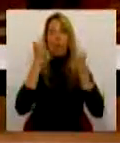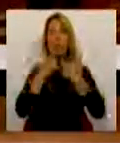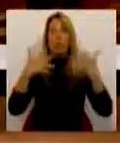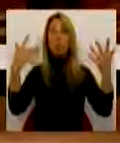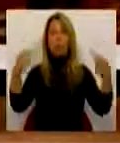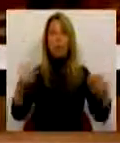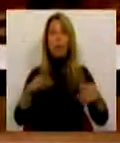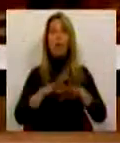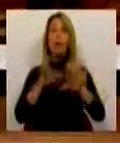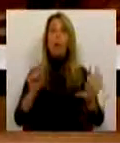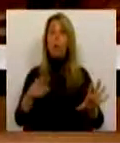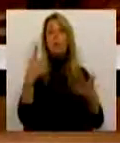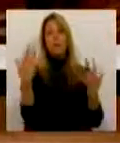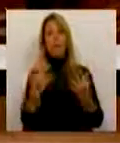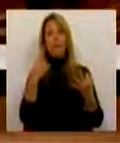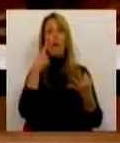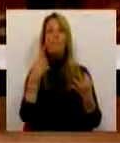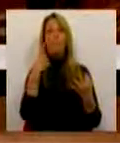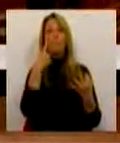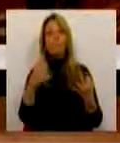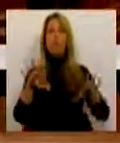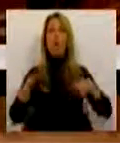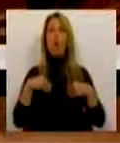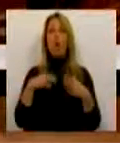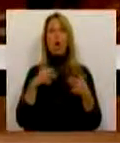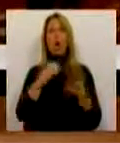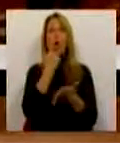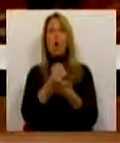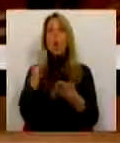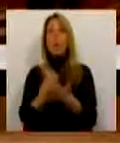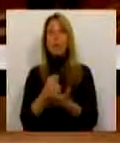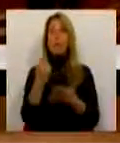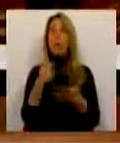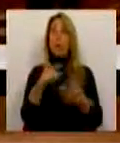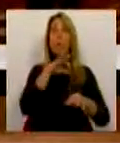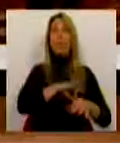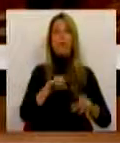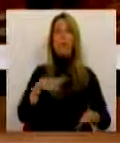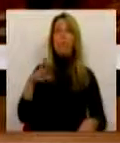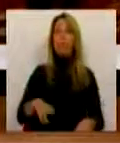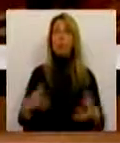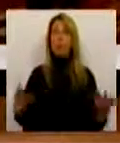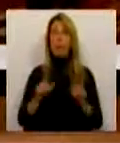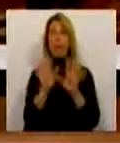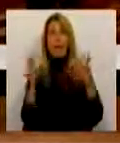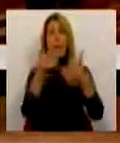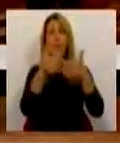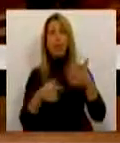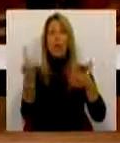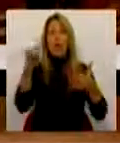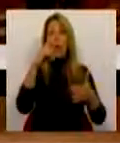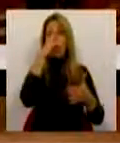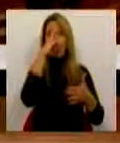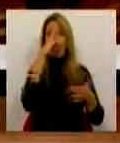ao reconhecimento de qualificações profissionais, sendo em Portugal esse portal único o portal do cidadão. Acreditamos,